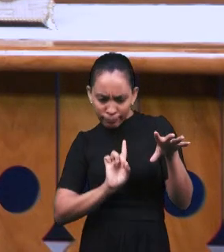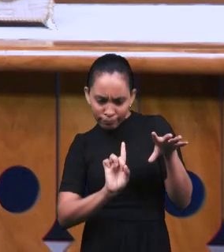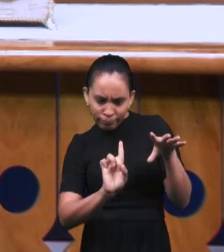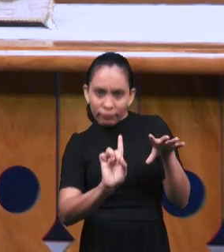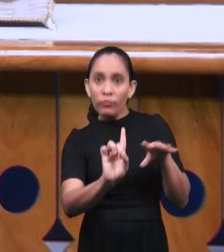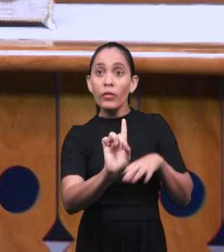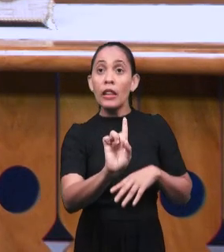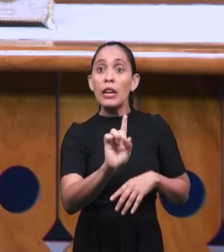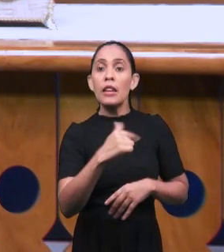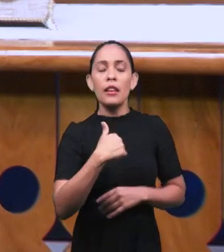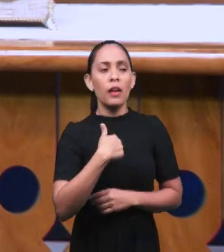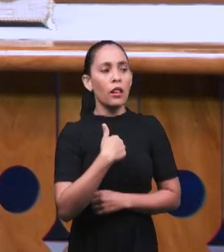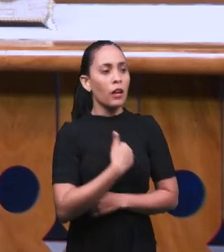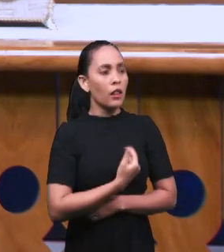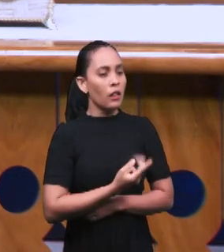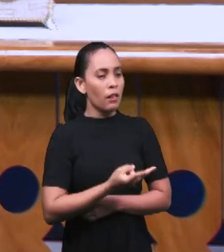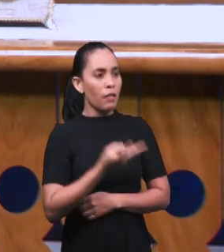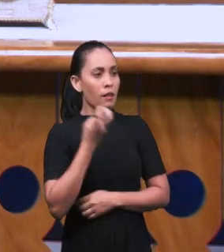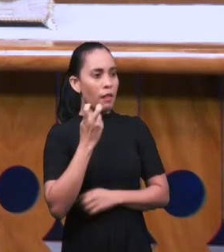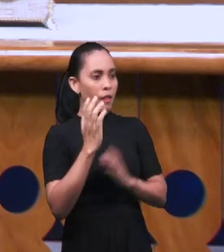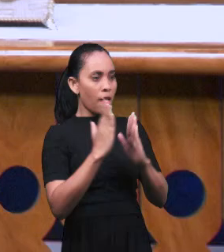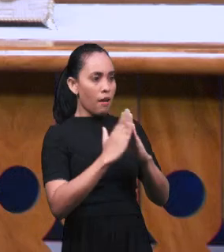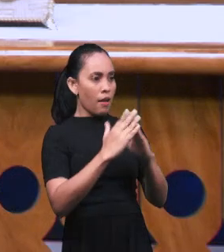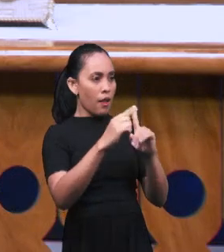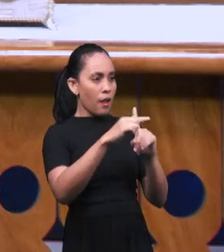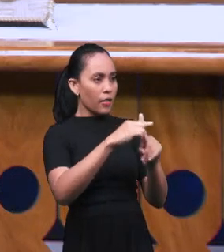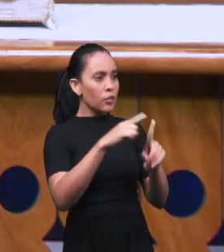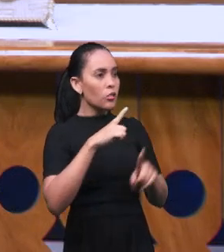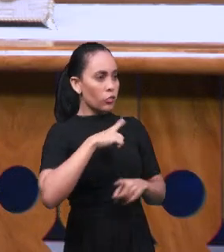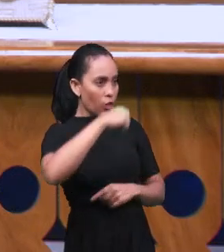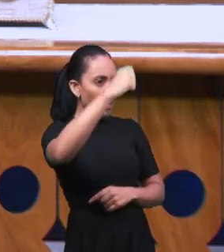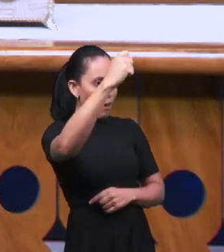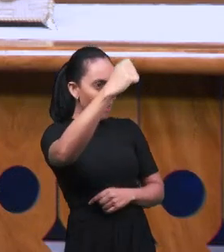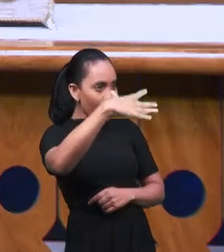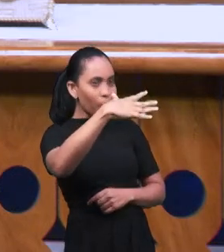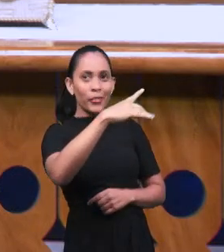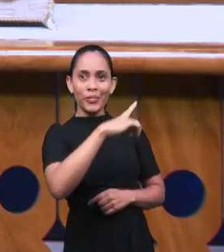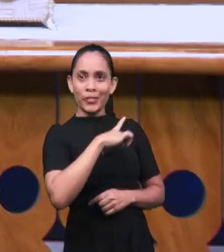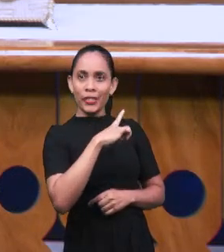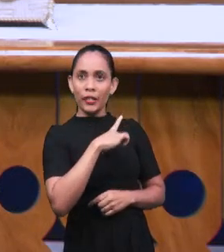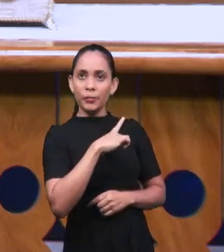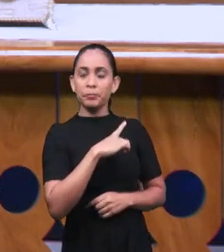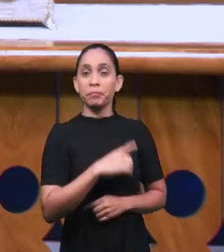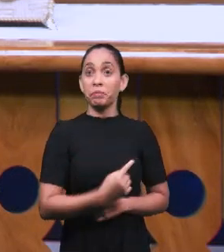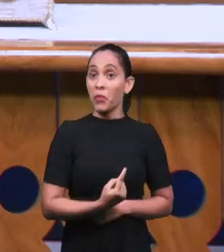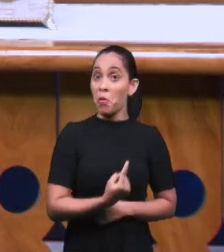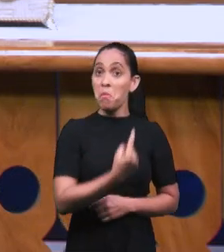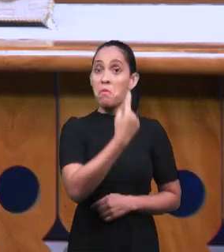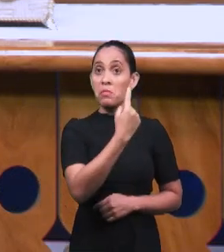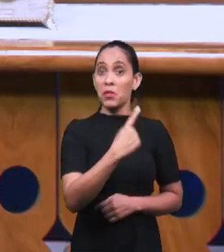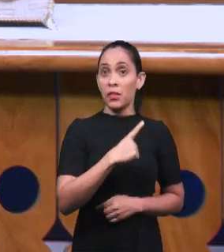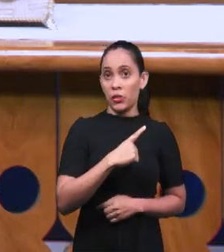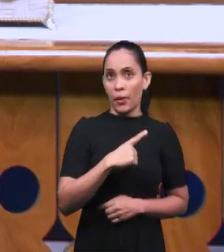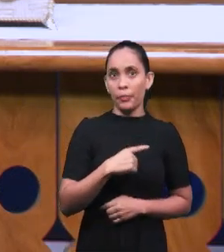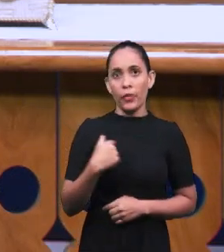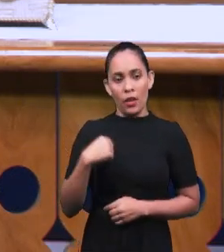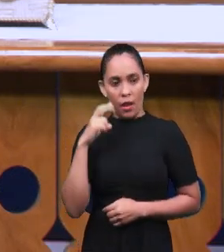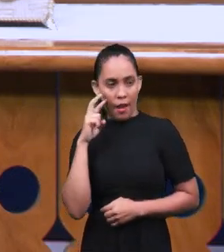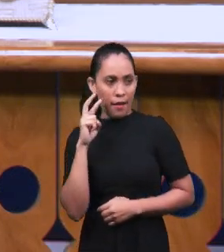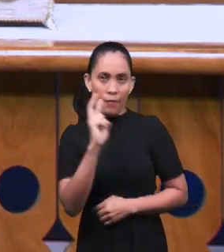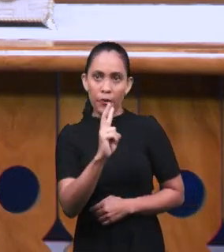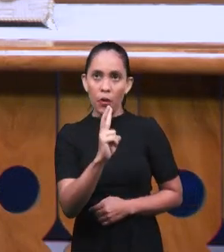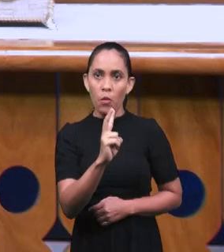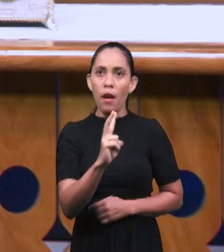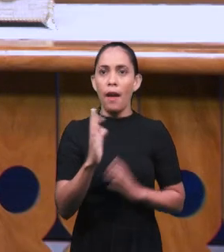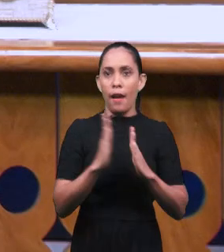via que aquela igreja estava acesa, a única que estava ali. Não quer dizer, não estamos dizendo que ela viu a igreja A,